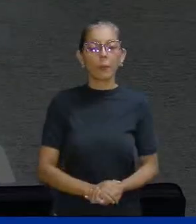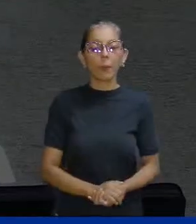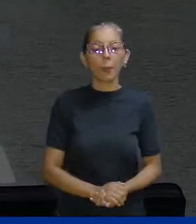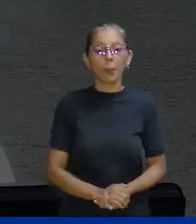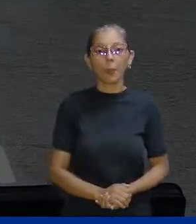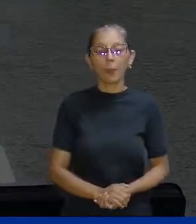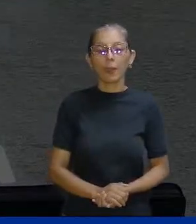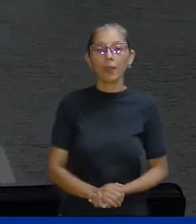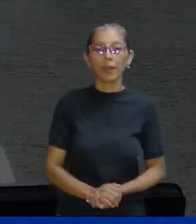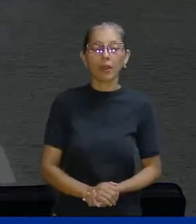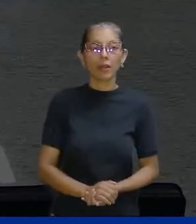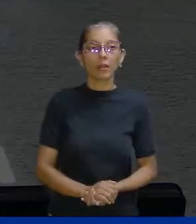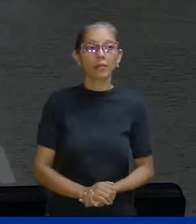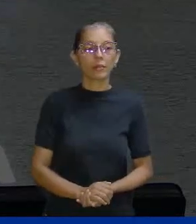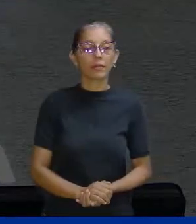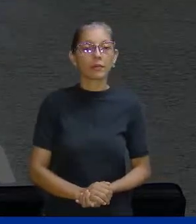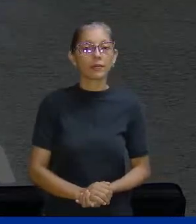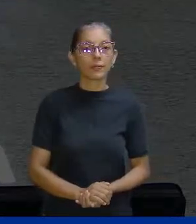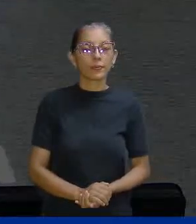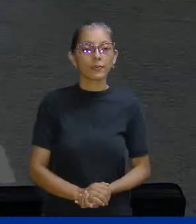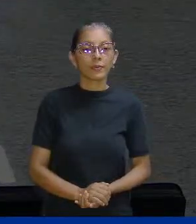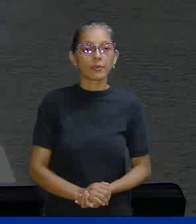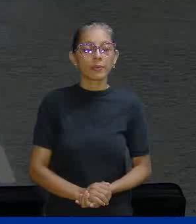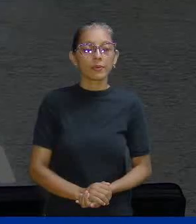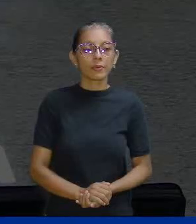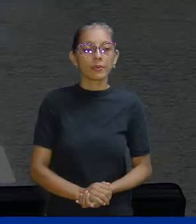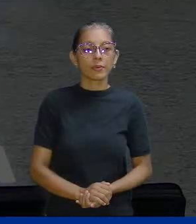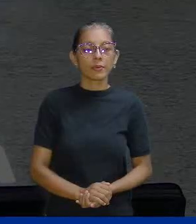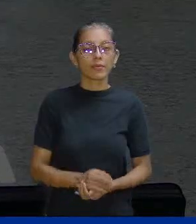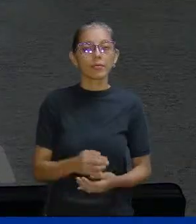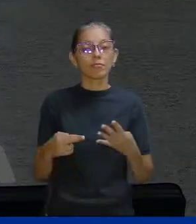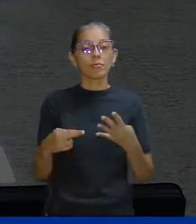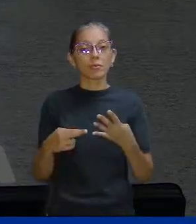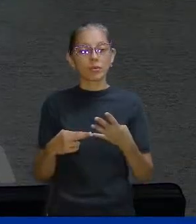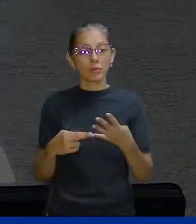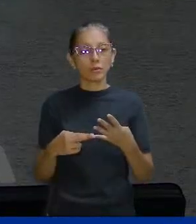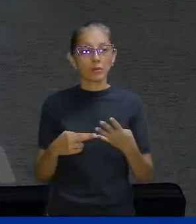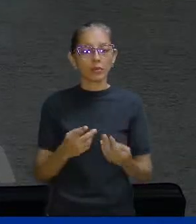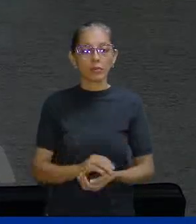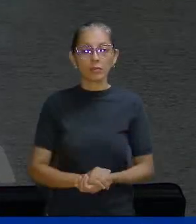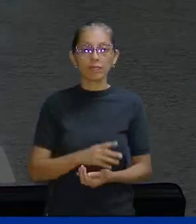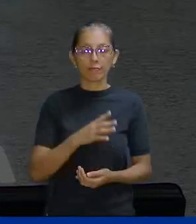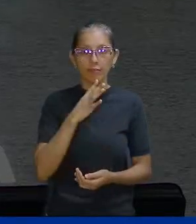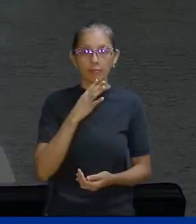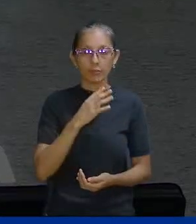Vejo divergência, você. Imagem ampla ainda do plenário. Tempestivo dele conheço.